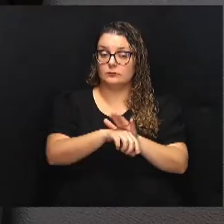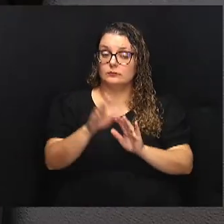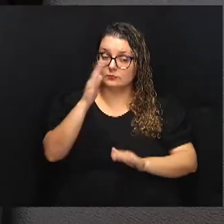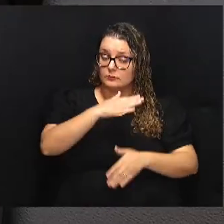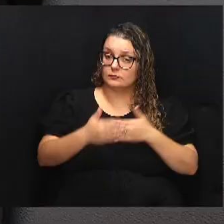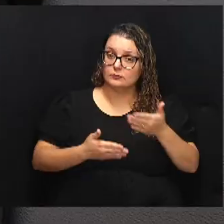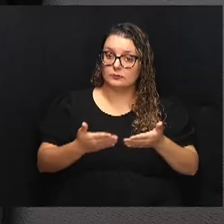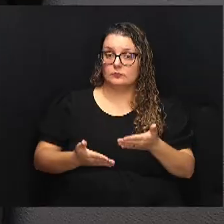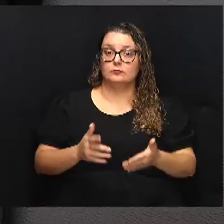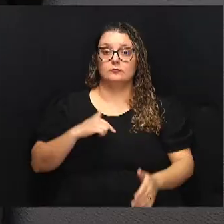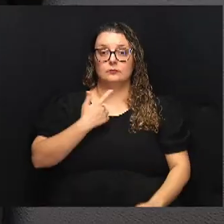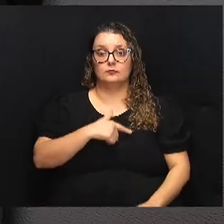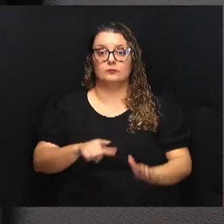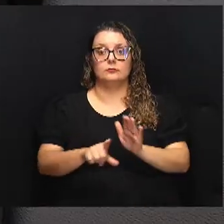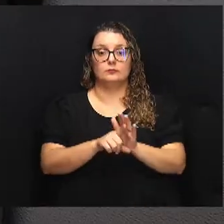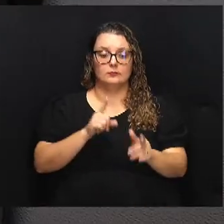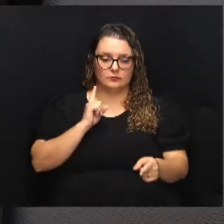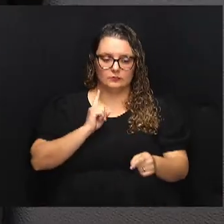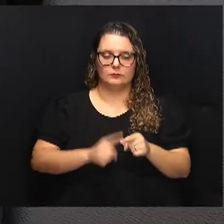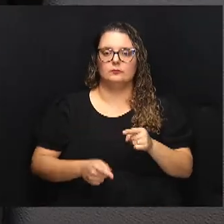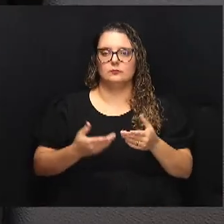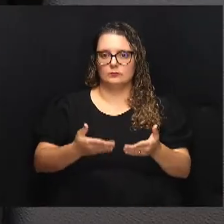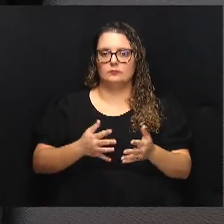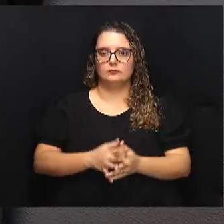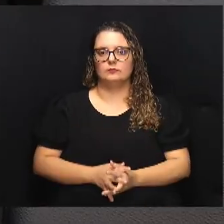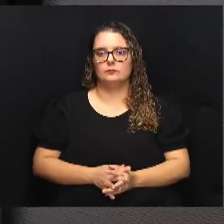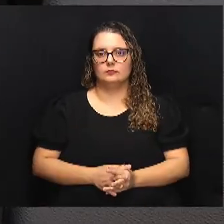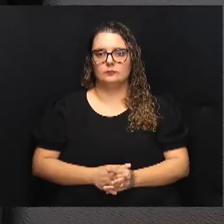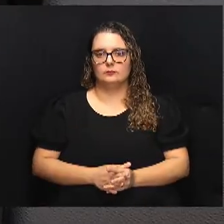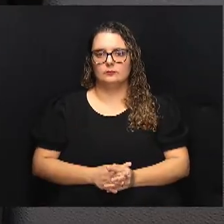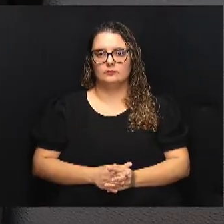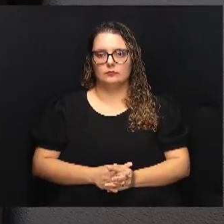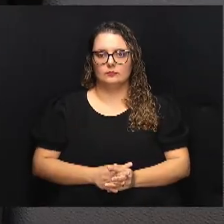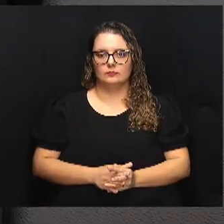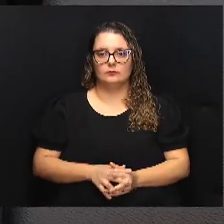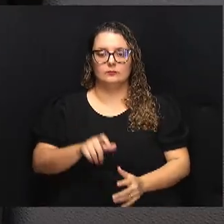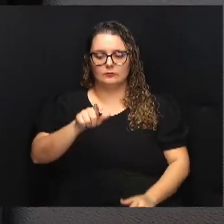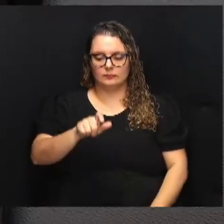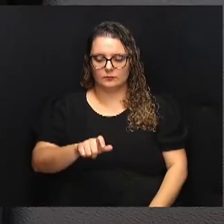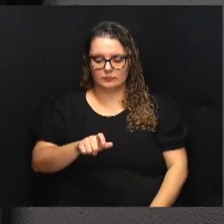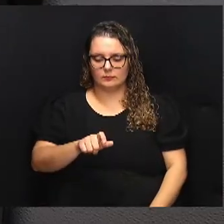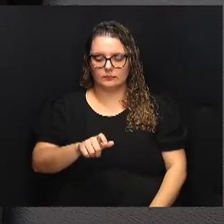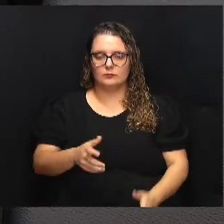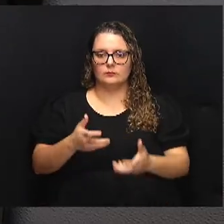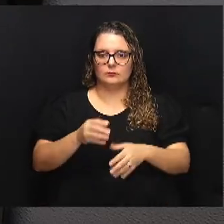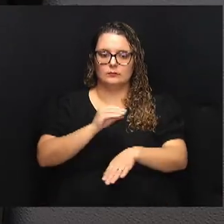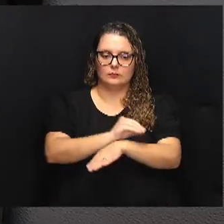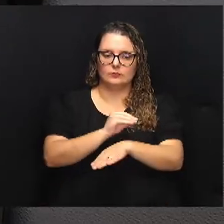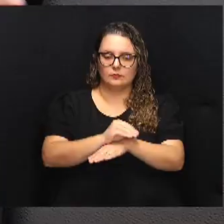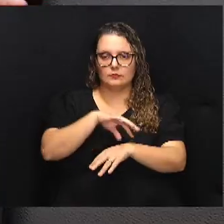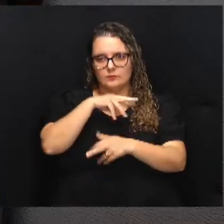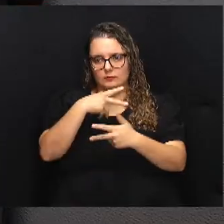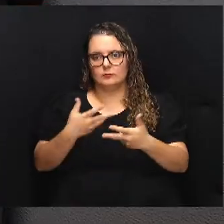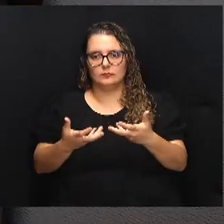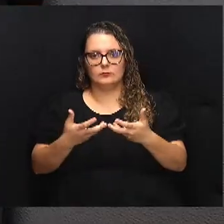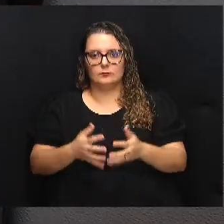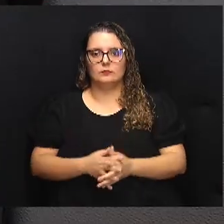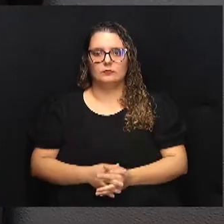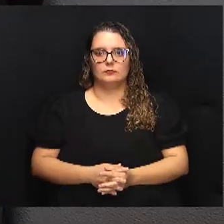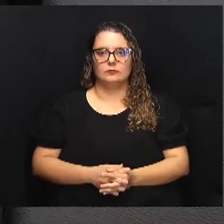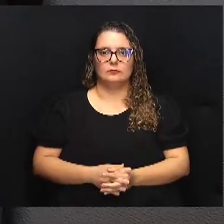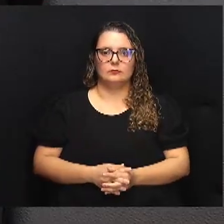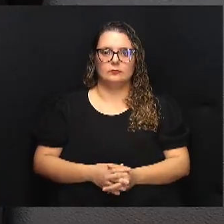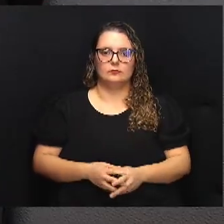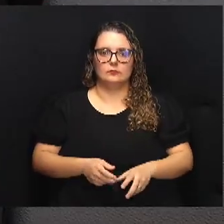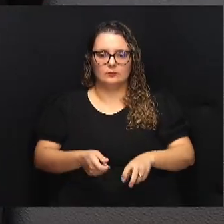tratos, então a nossa lei proíbe isso, né? Então a pessoa que quer cuidar do seu animal, né, que quer que ele seja adestrado